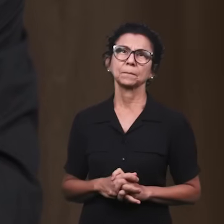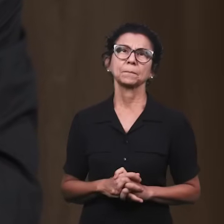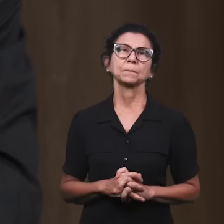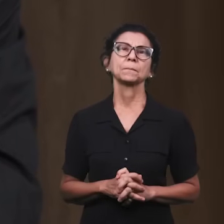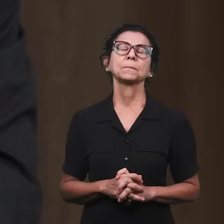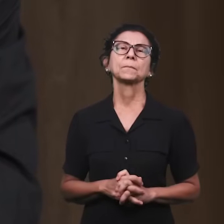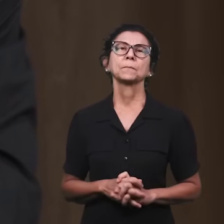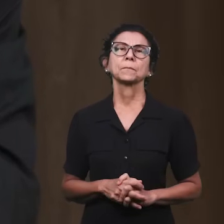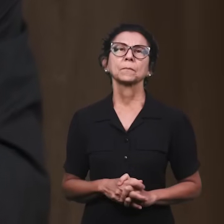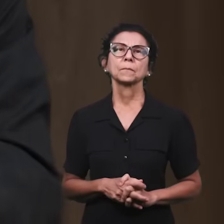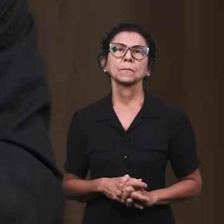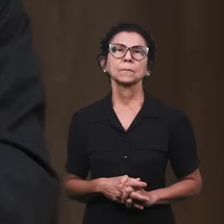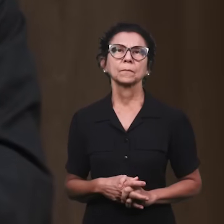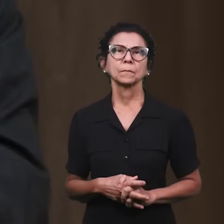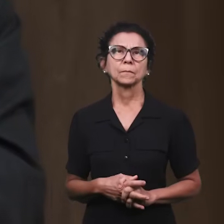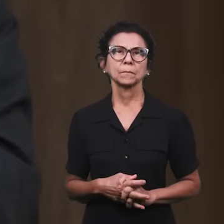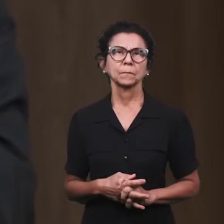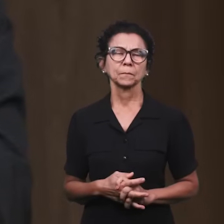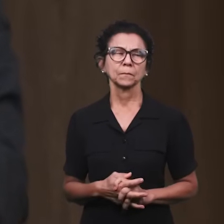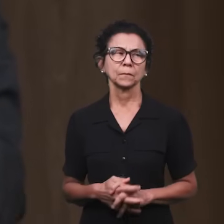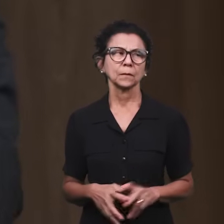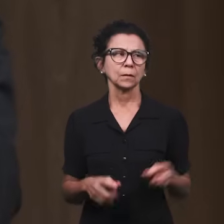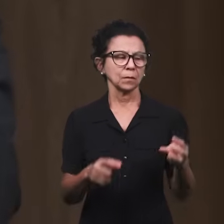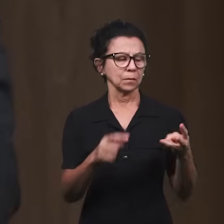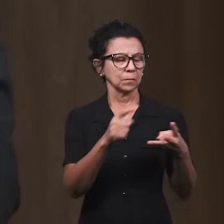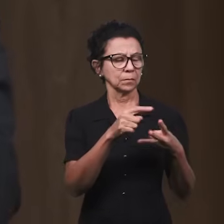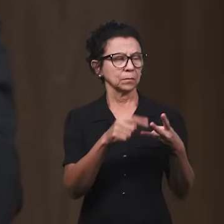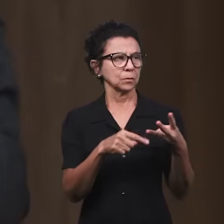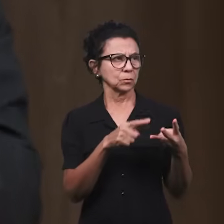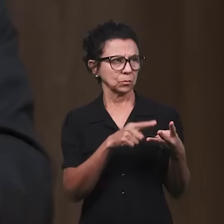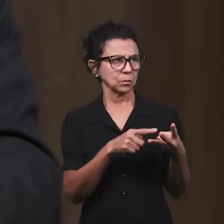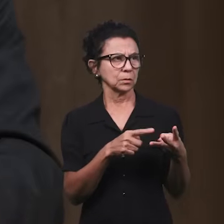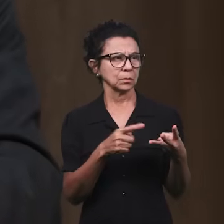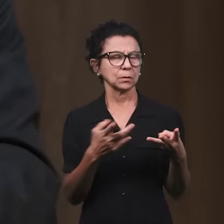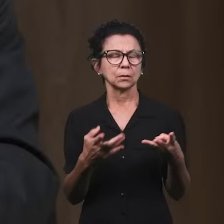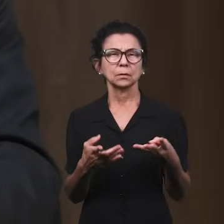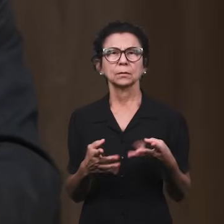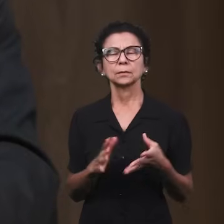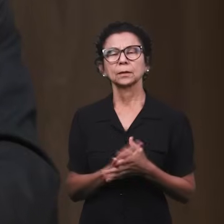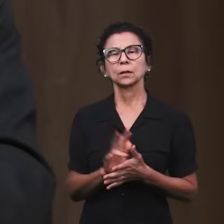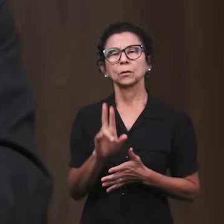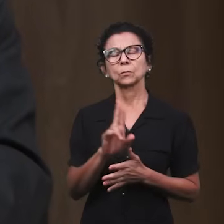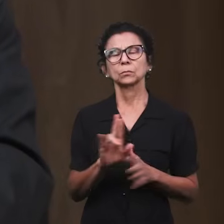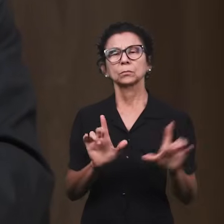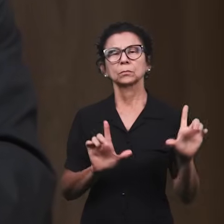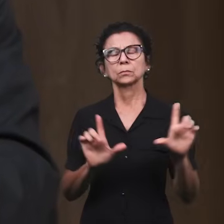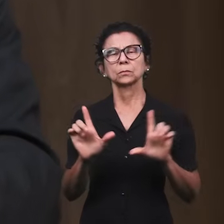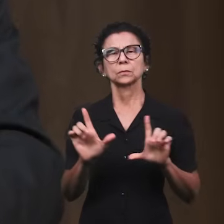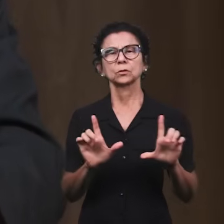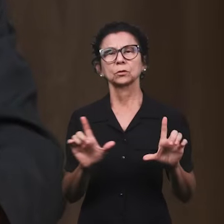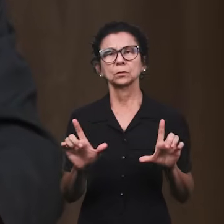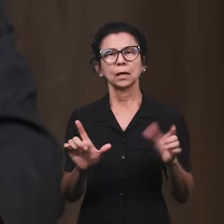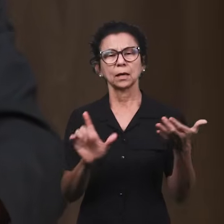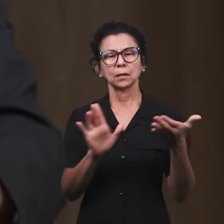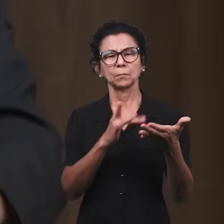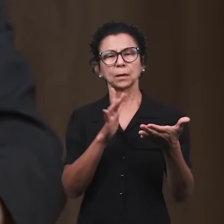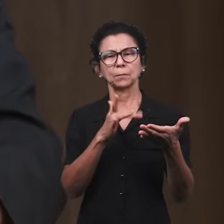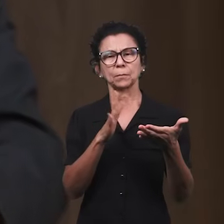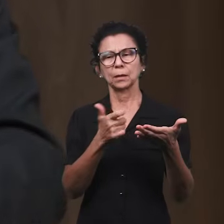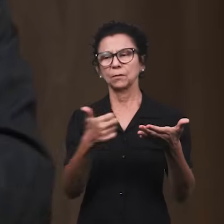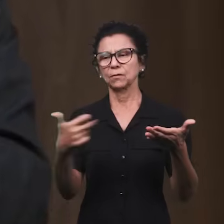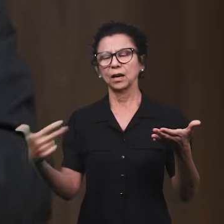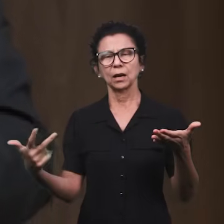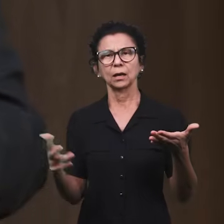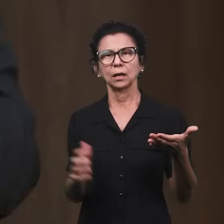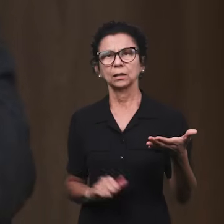só antes de abrir essas... Você falou 3 pontos que eu acho que vale a pena explicar. Né? É o uso de tela. Tem um primeiro